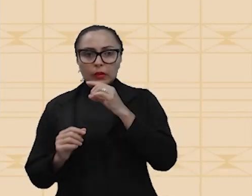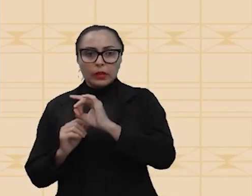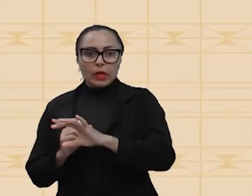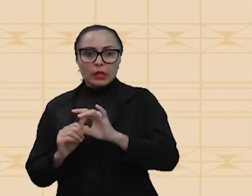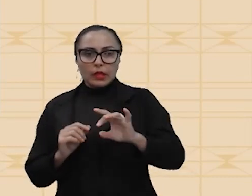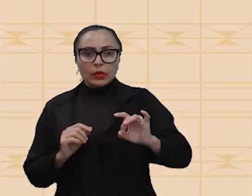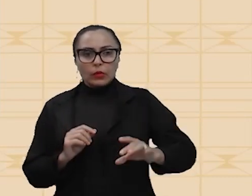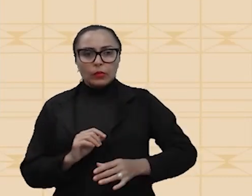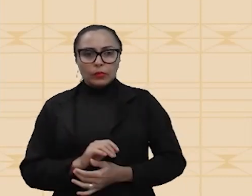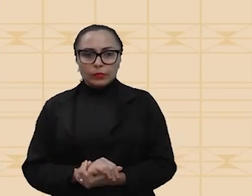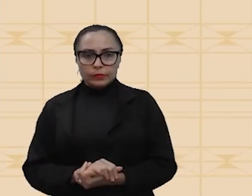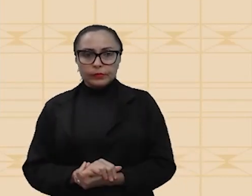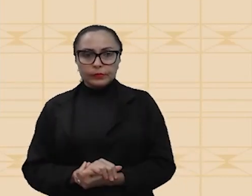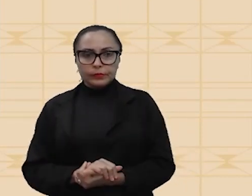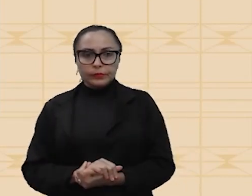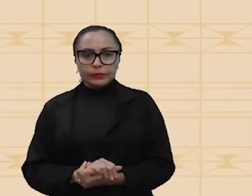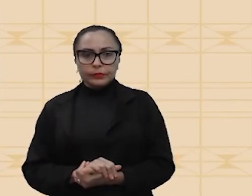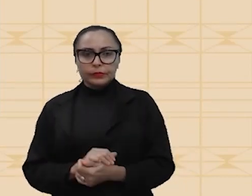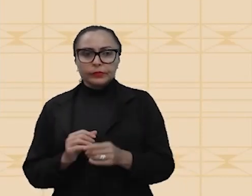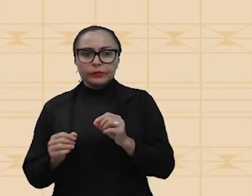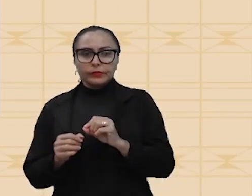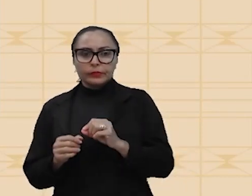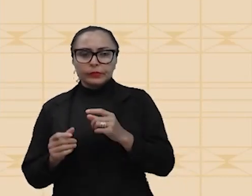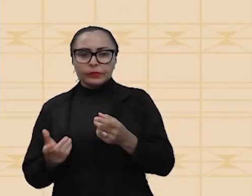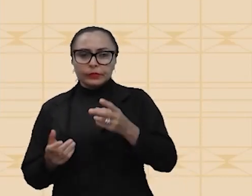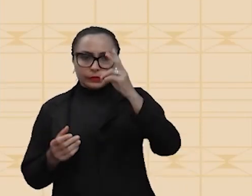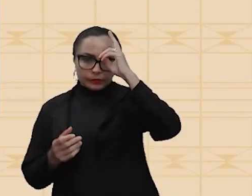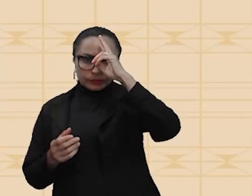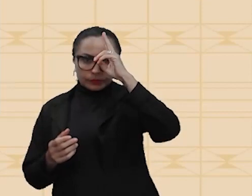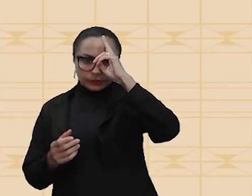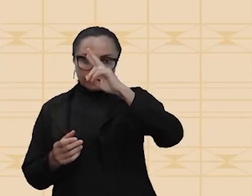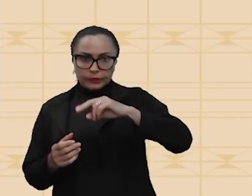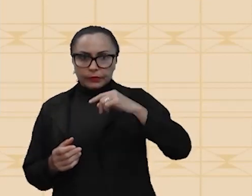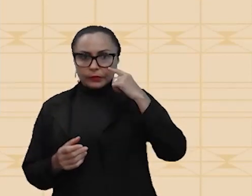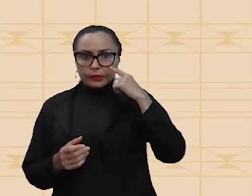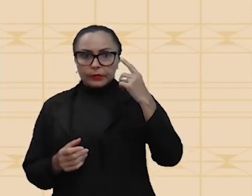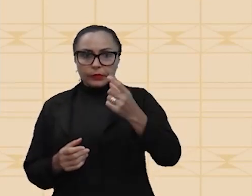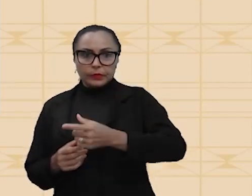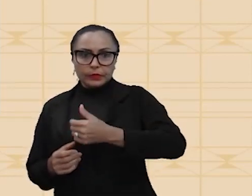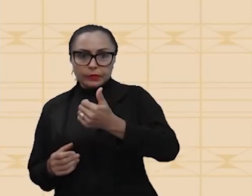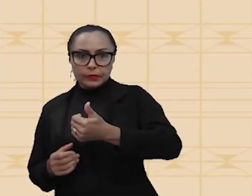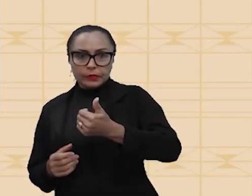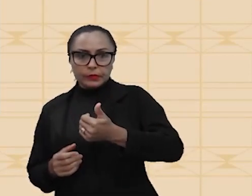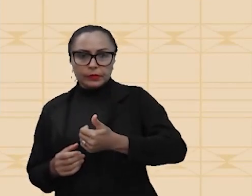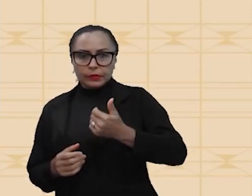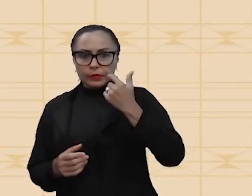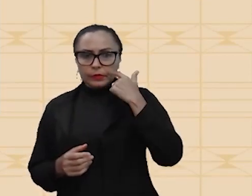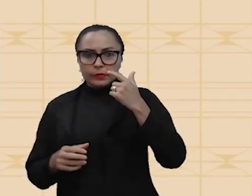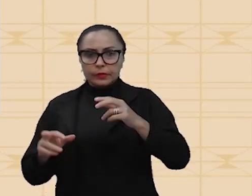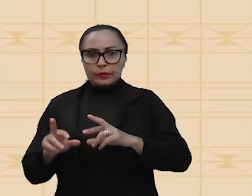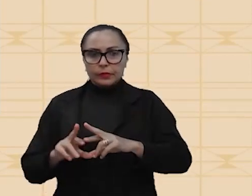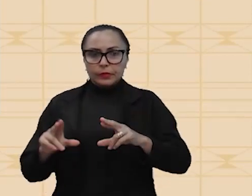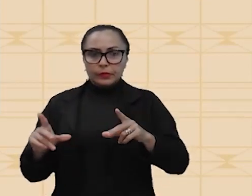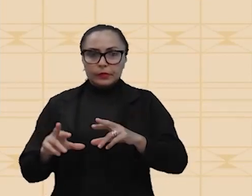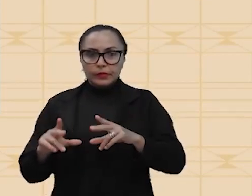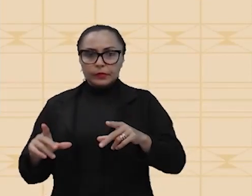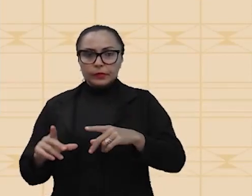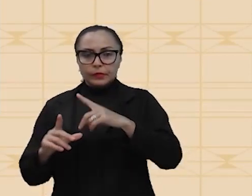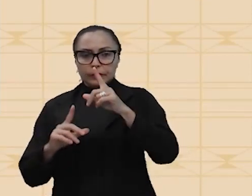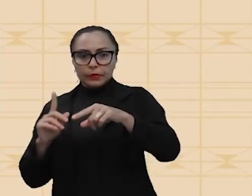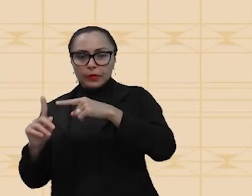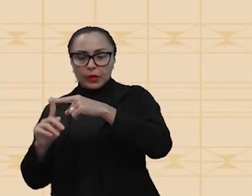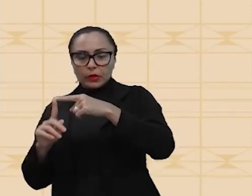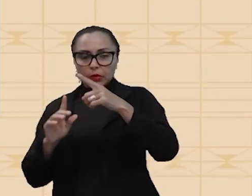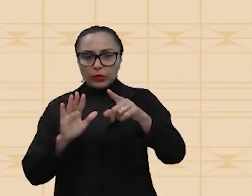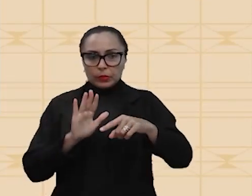é que a gente vai fazer isso? Lembrando que o potencial da primeira pilha, ele é a diferença entre o maior e o menor. E pegue